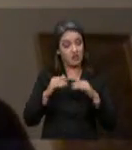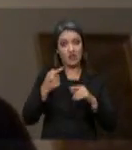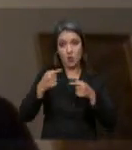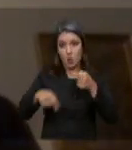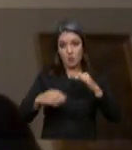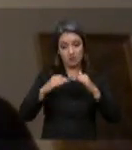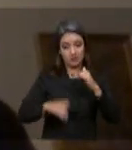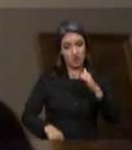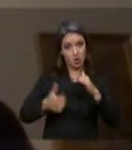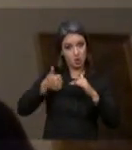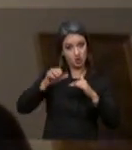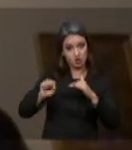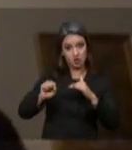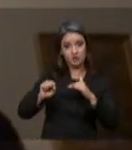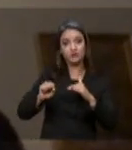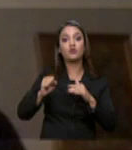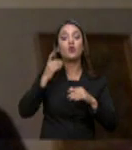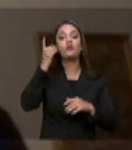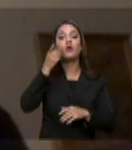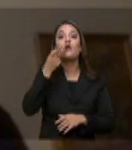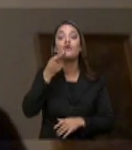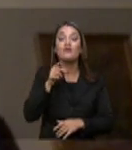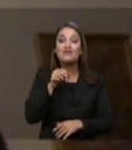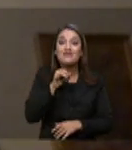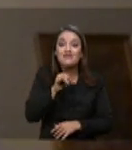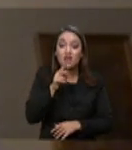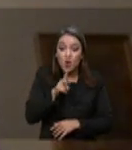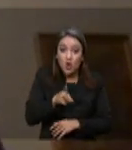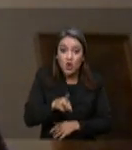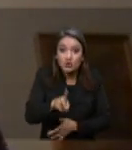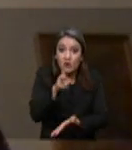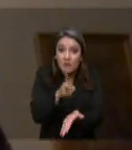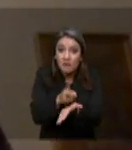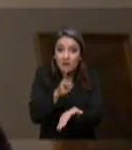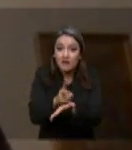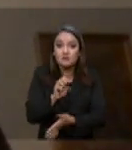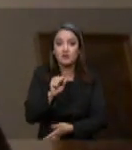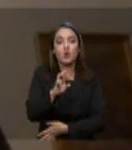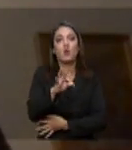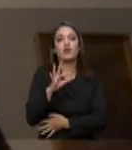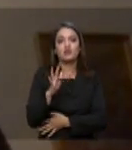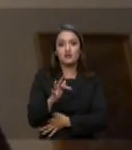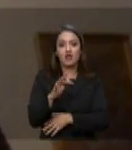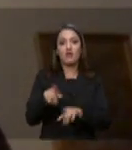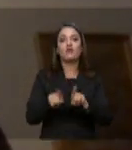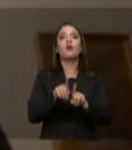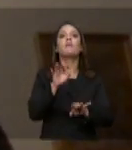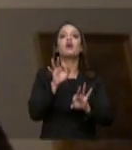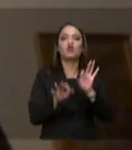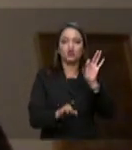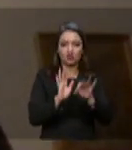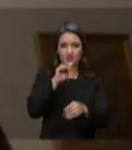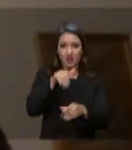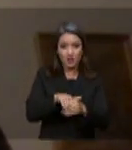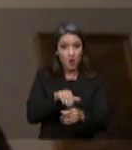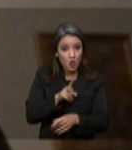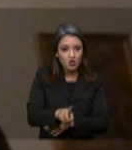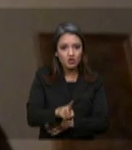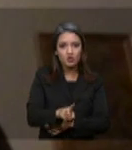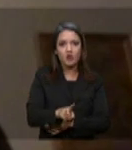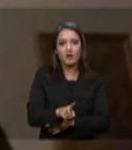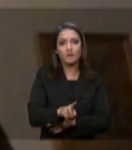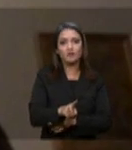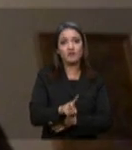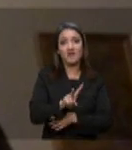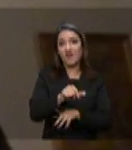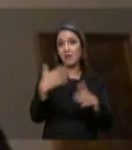Deputado avisa que se continuar dessa maneira o Supremo e a justiça eleitoral não